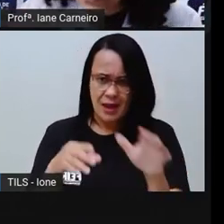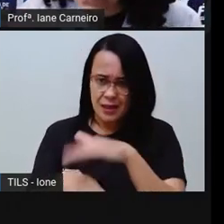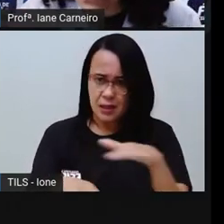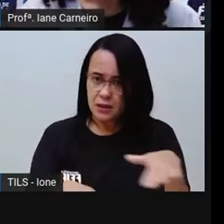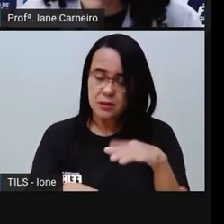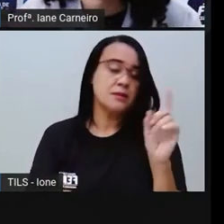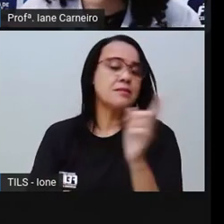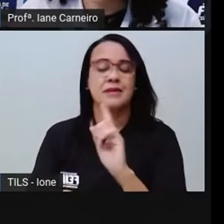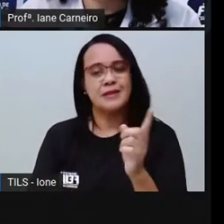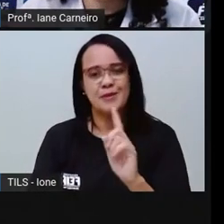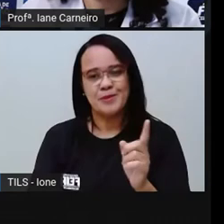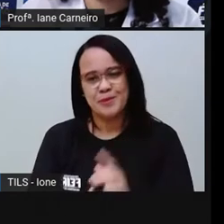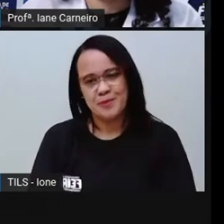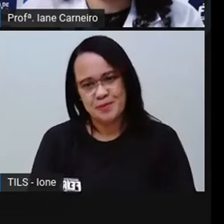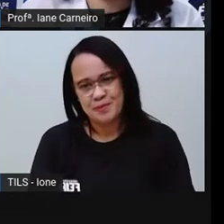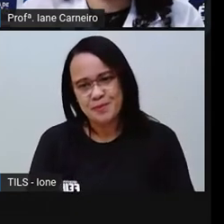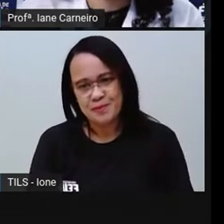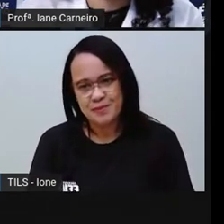certo?